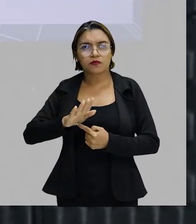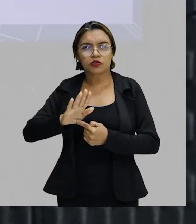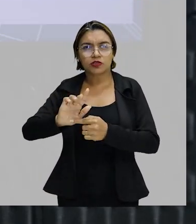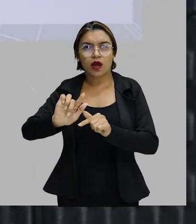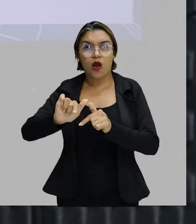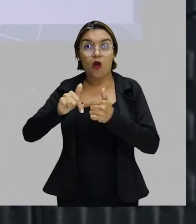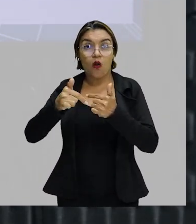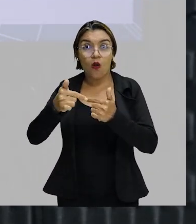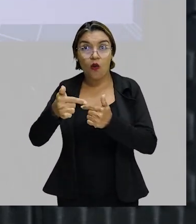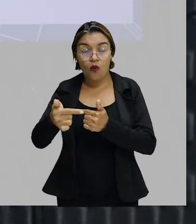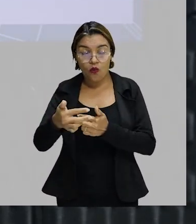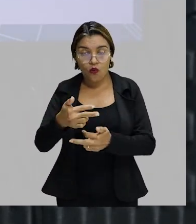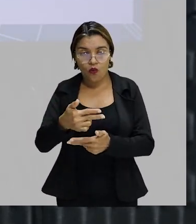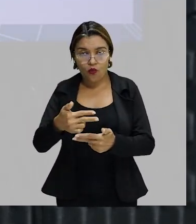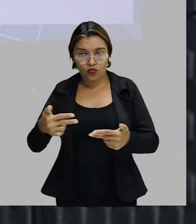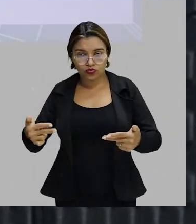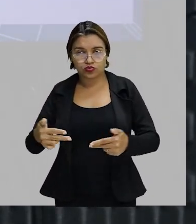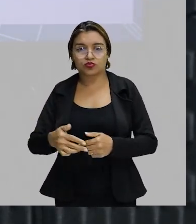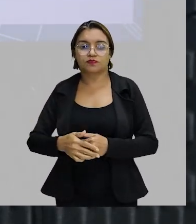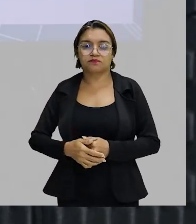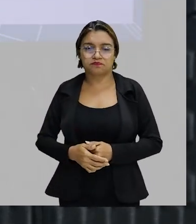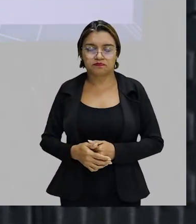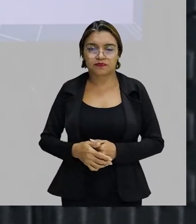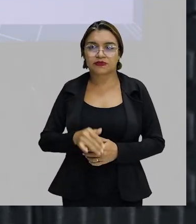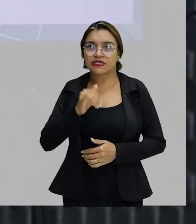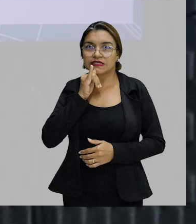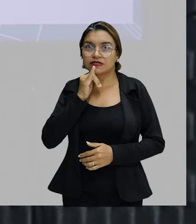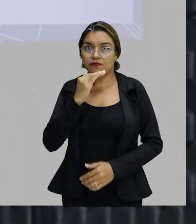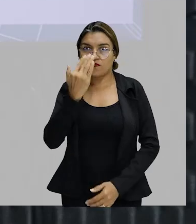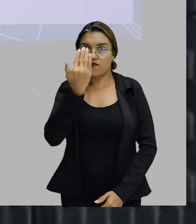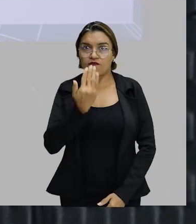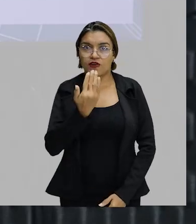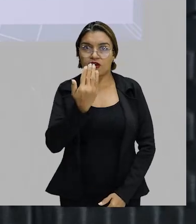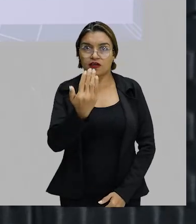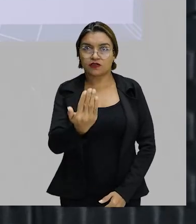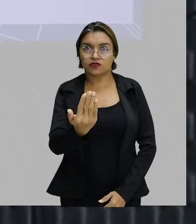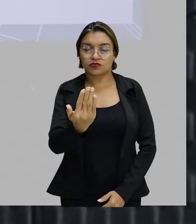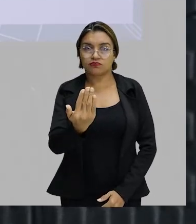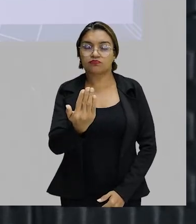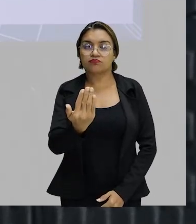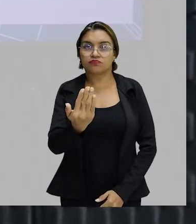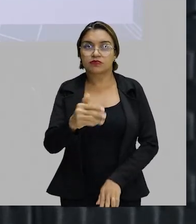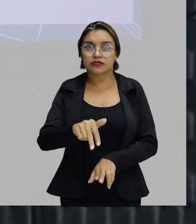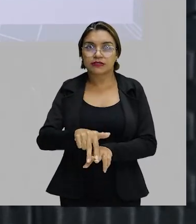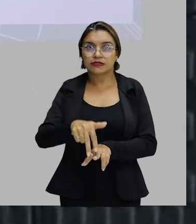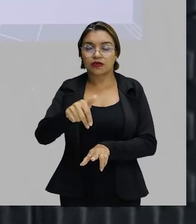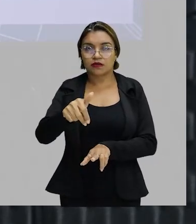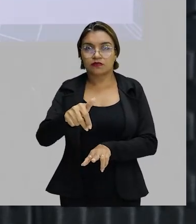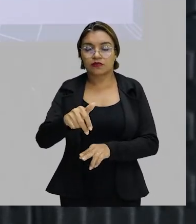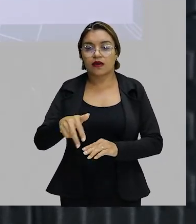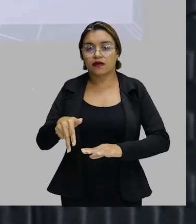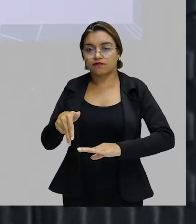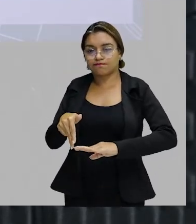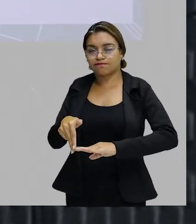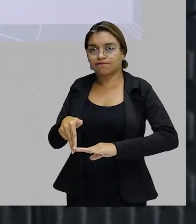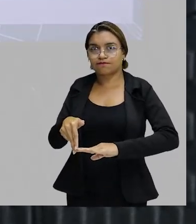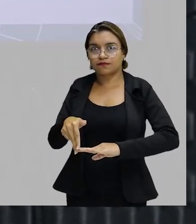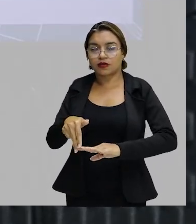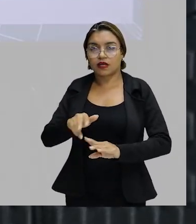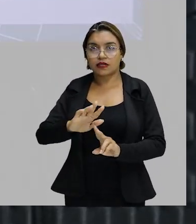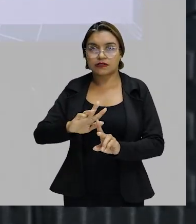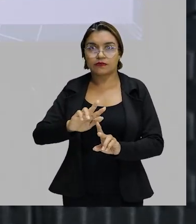outros saltos então de frente o Adria posiciona-se de frente realiza um salto para a frente de trás ele posiciona-se de